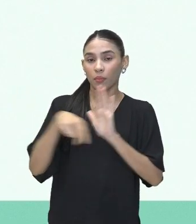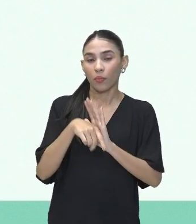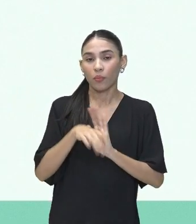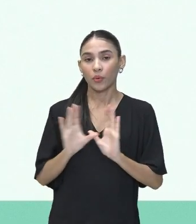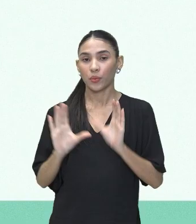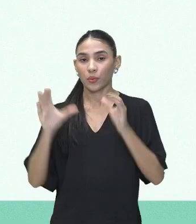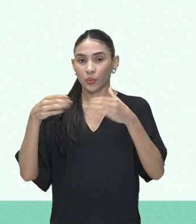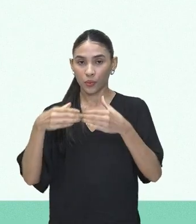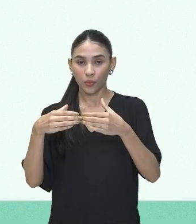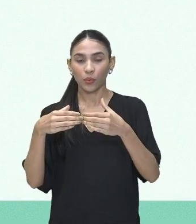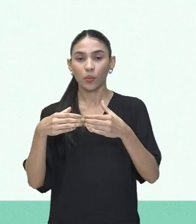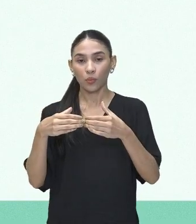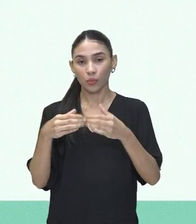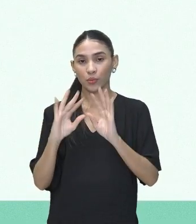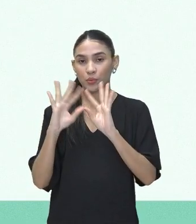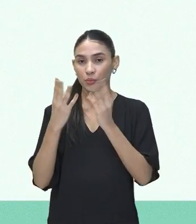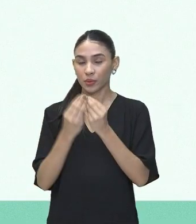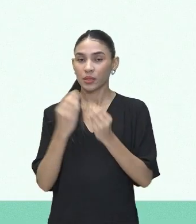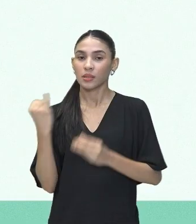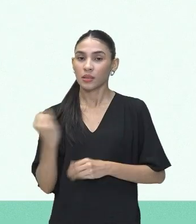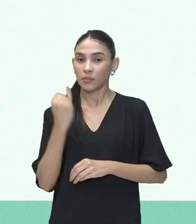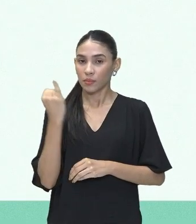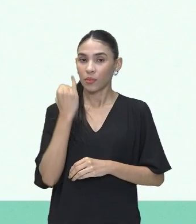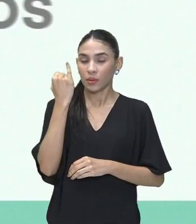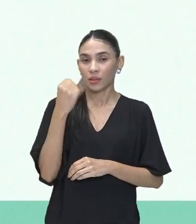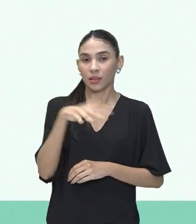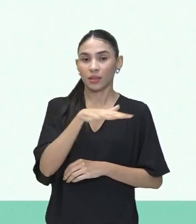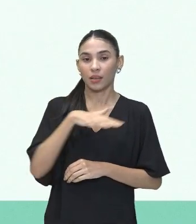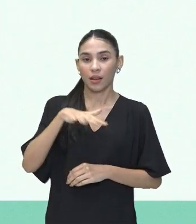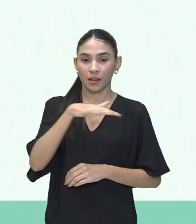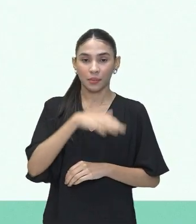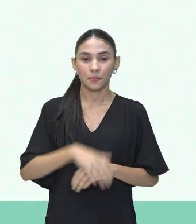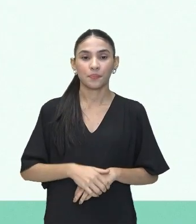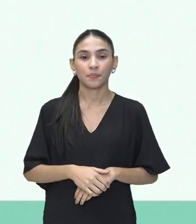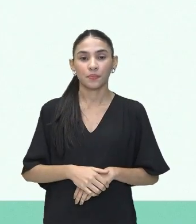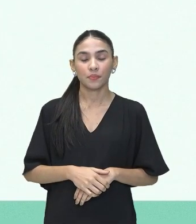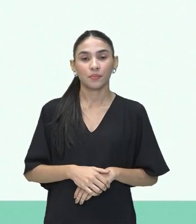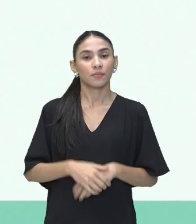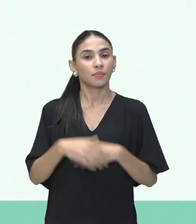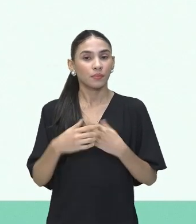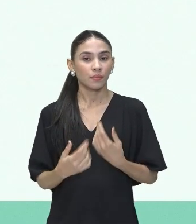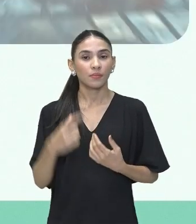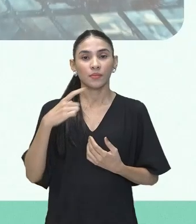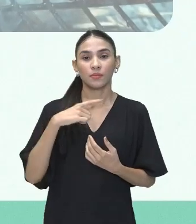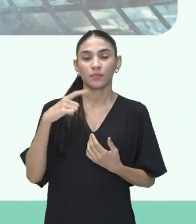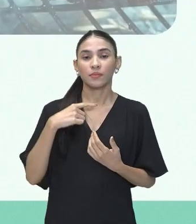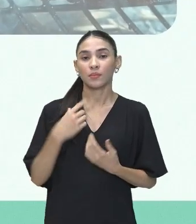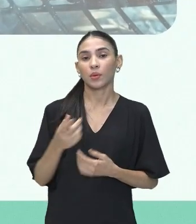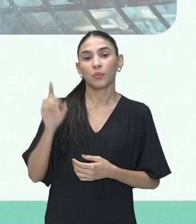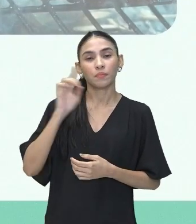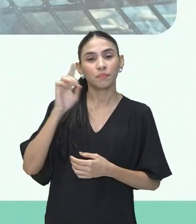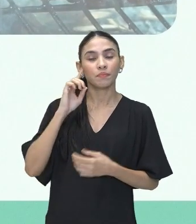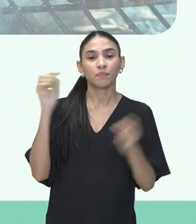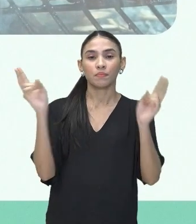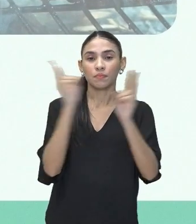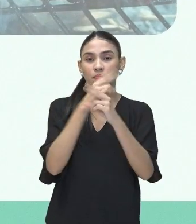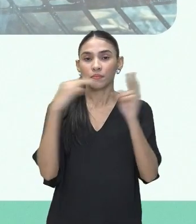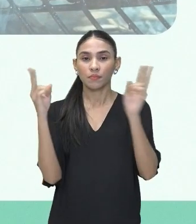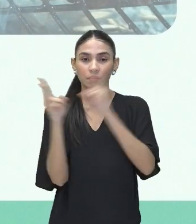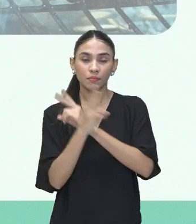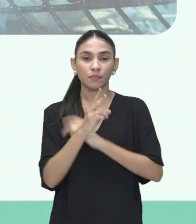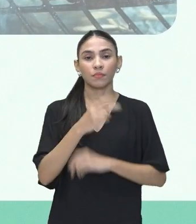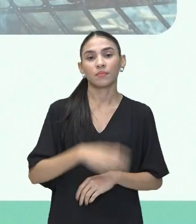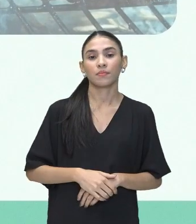classe de contaminantes muito importantes para o ambiente, pois além de estarem presentes no ar, água,